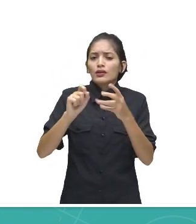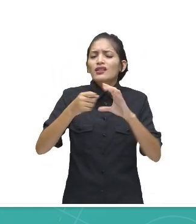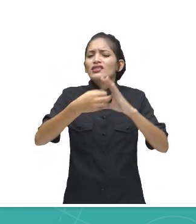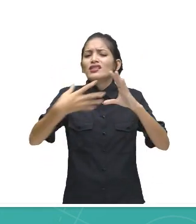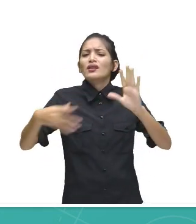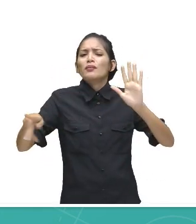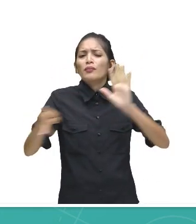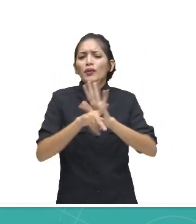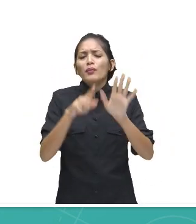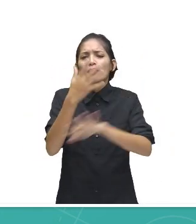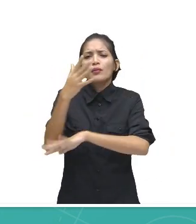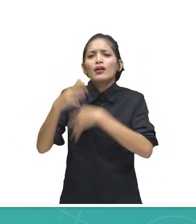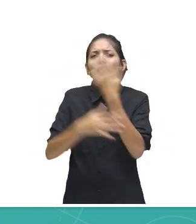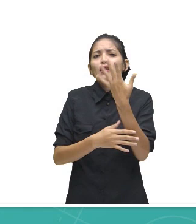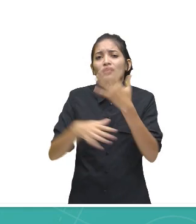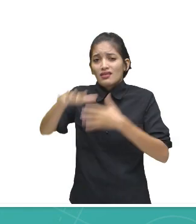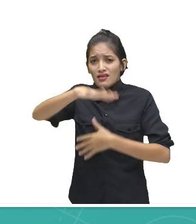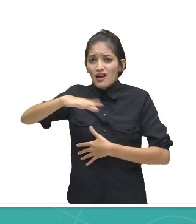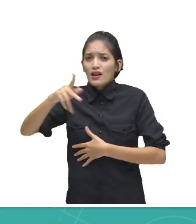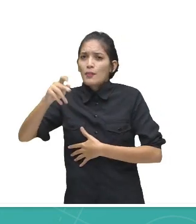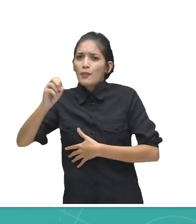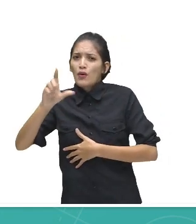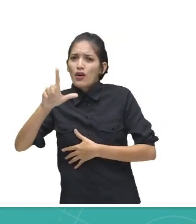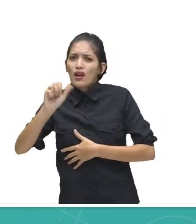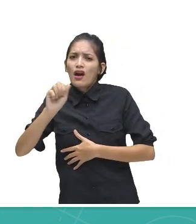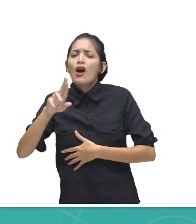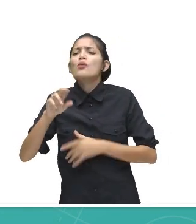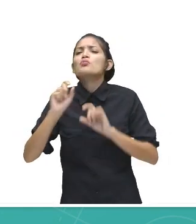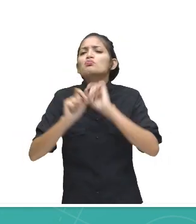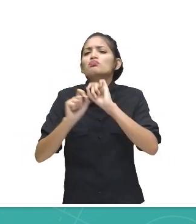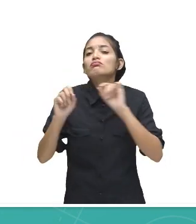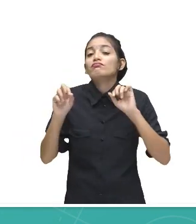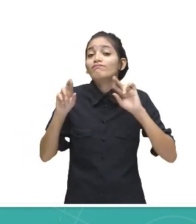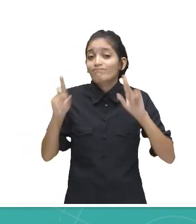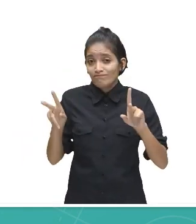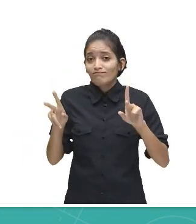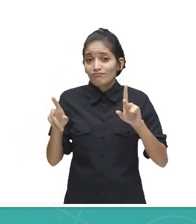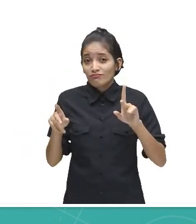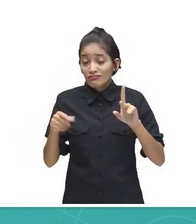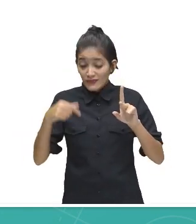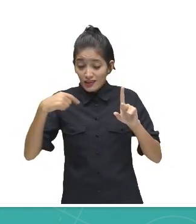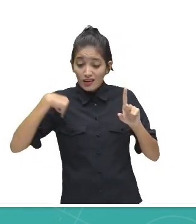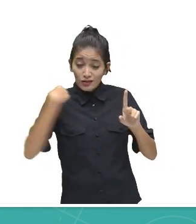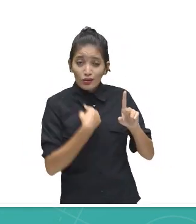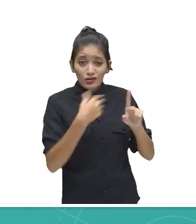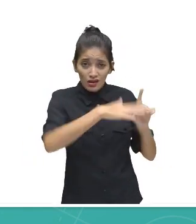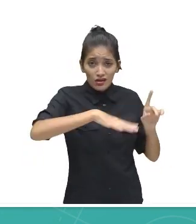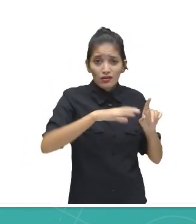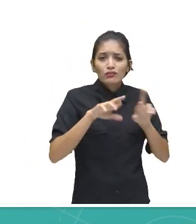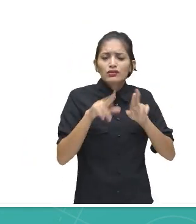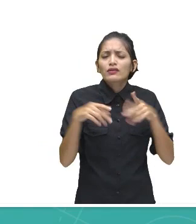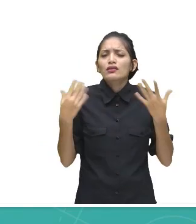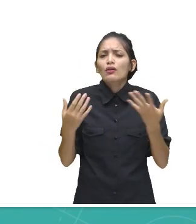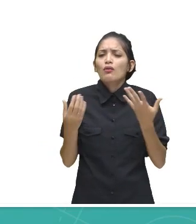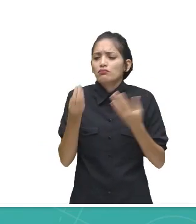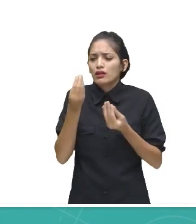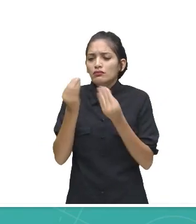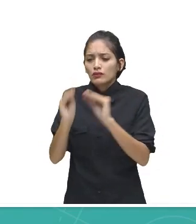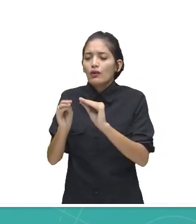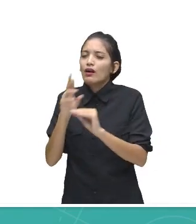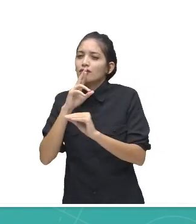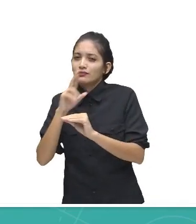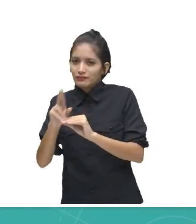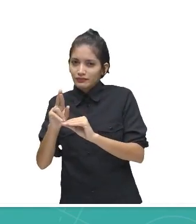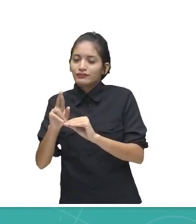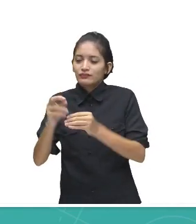naturais aí desses pontos aí do planeta. O que tem de diferente daquelas áreas lá em relação aqui à nossa região, hein? Pessoal, respondam, coloquem